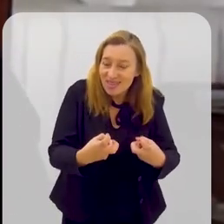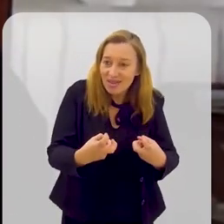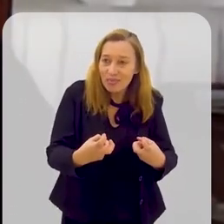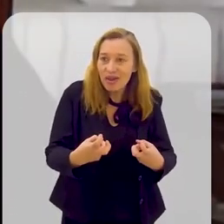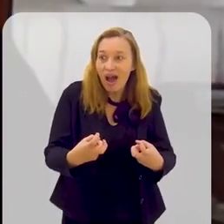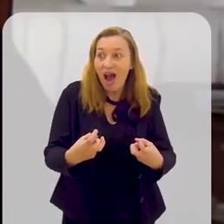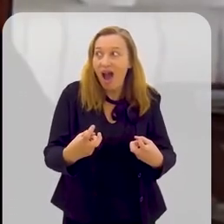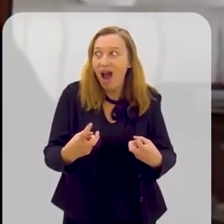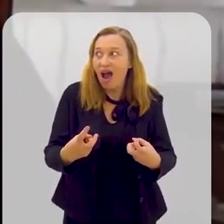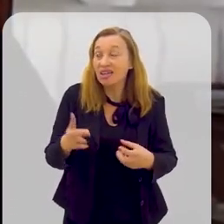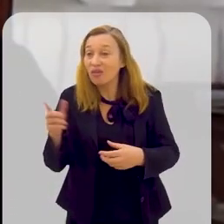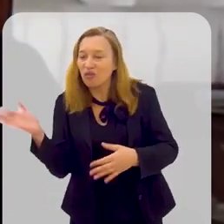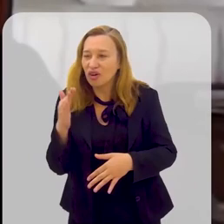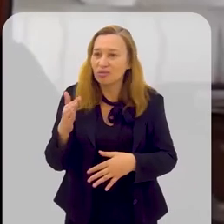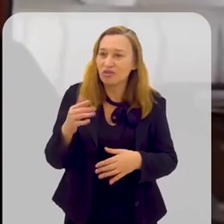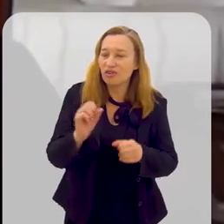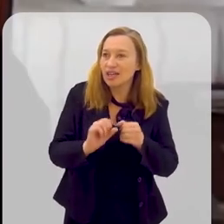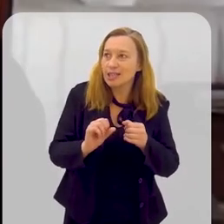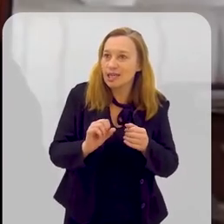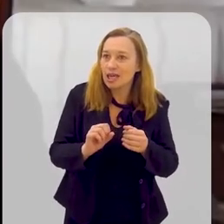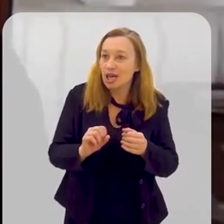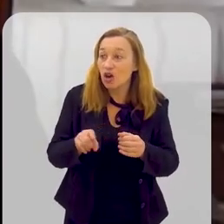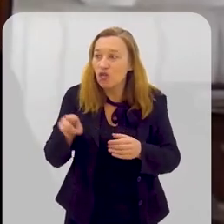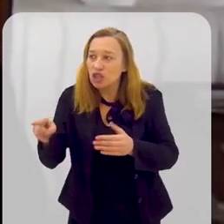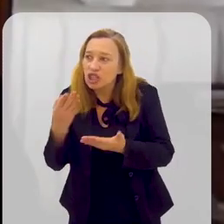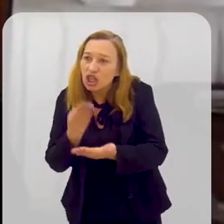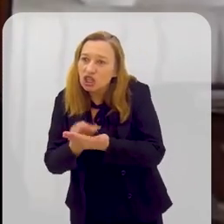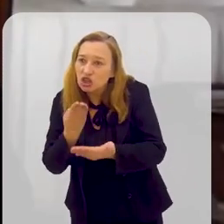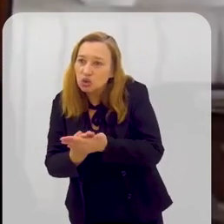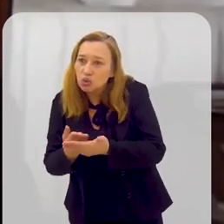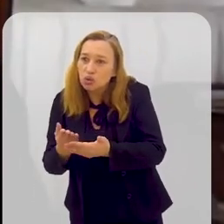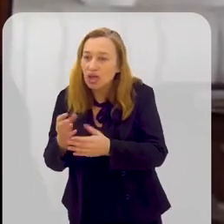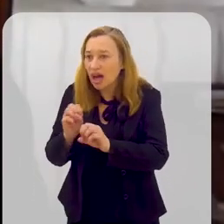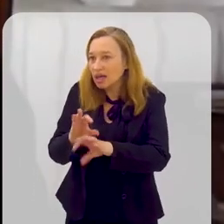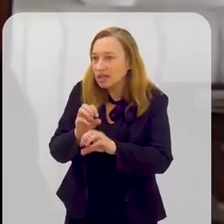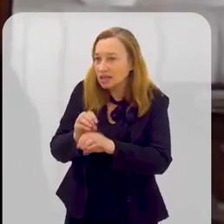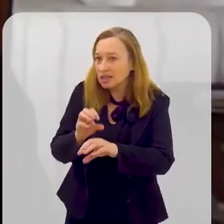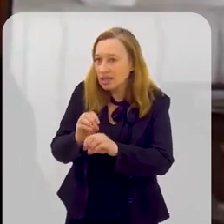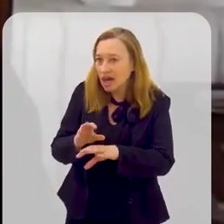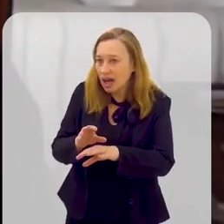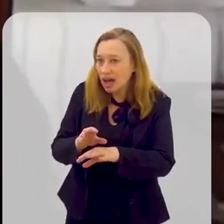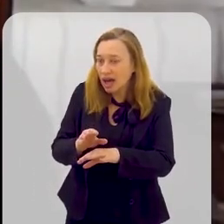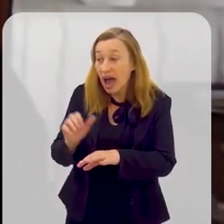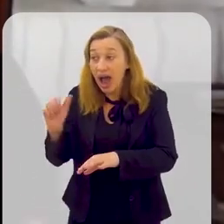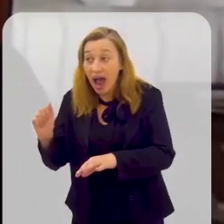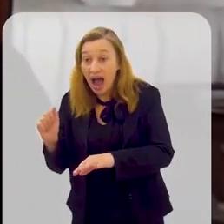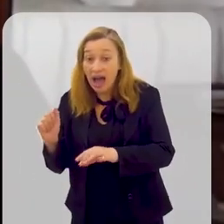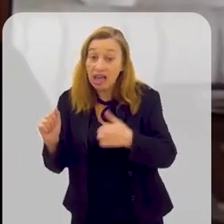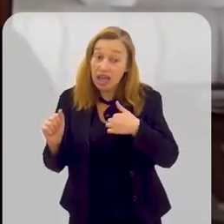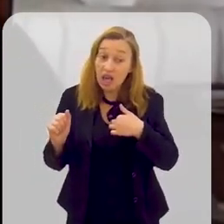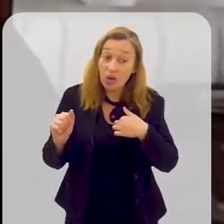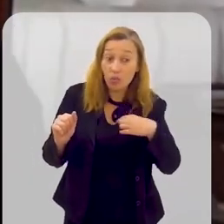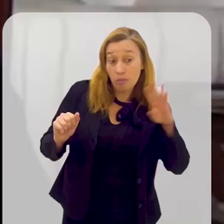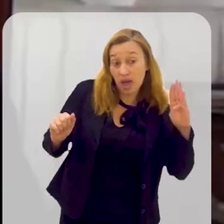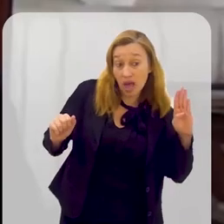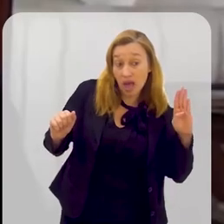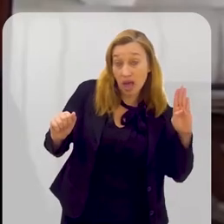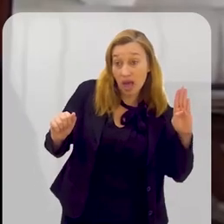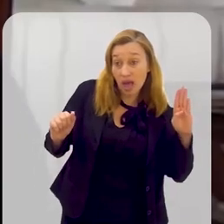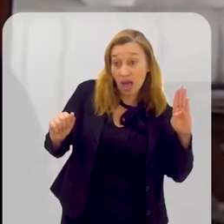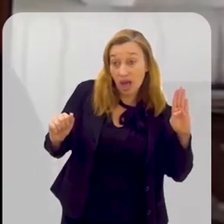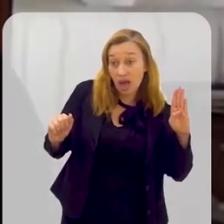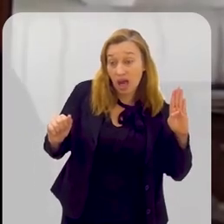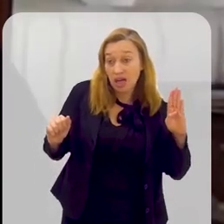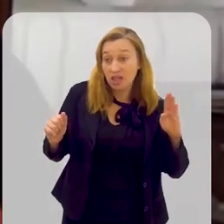percebiam então vamos fazer o seguinte você estuda as aulas número desculpa e eu